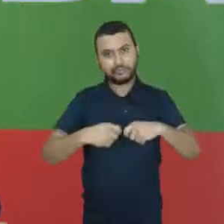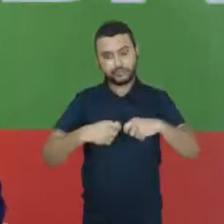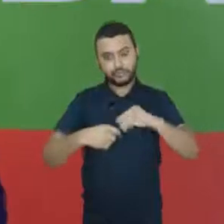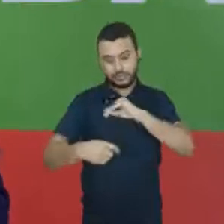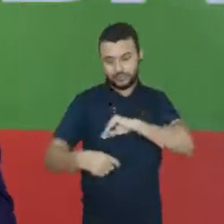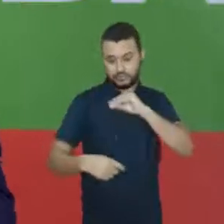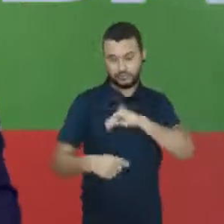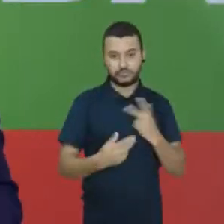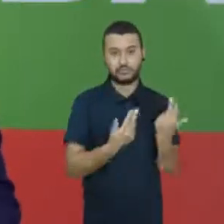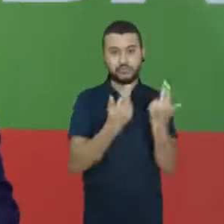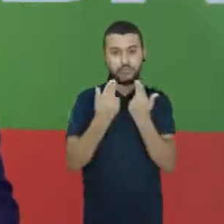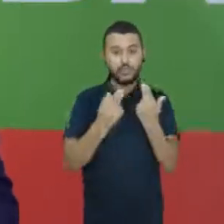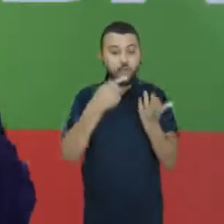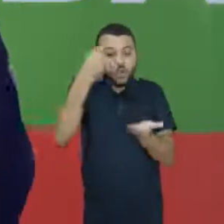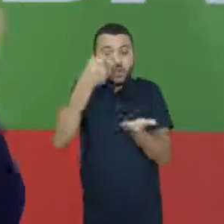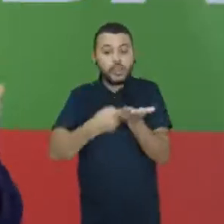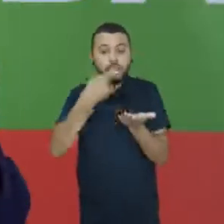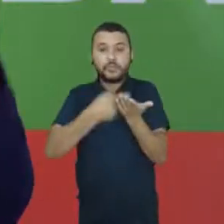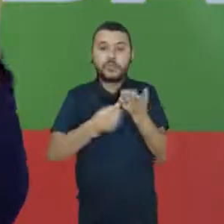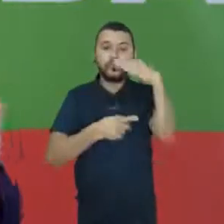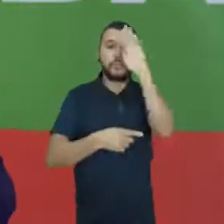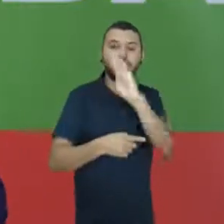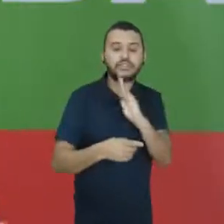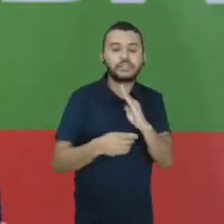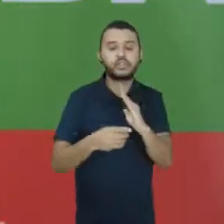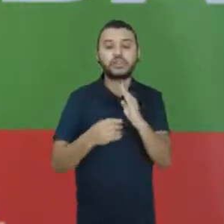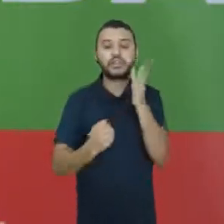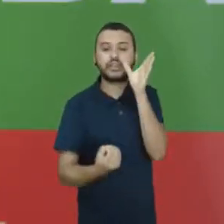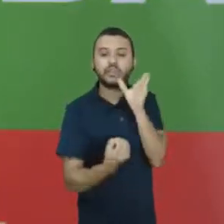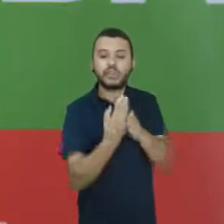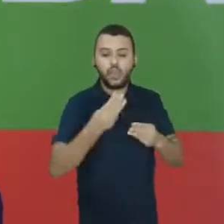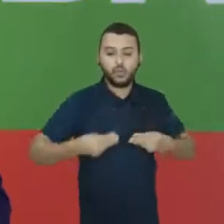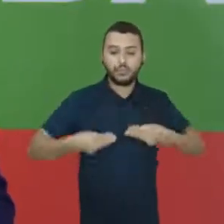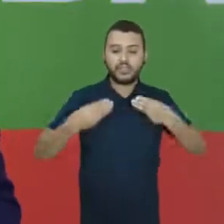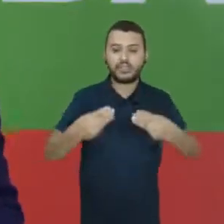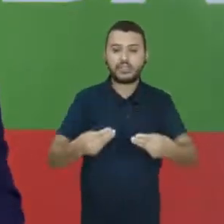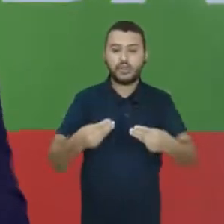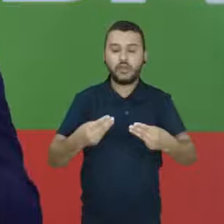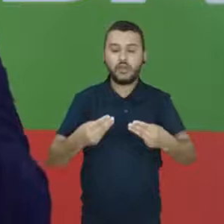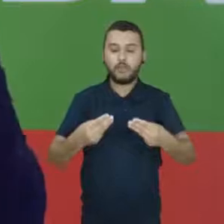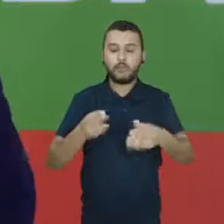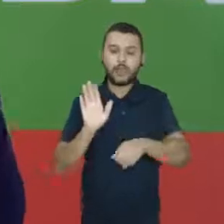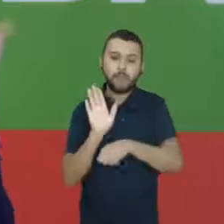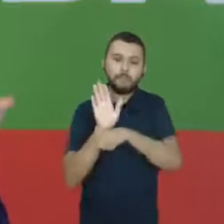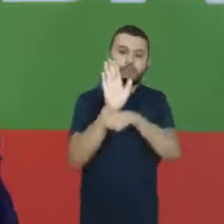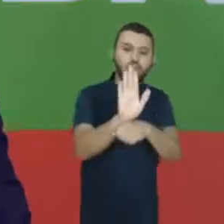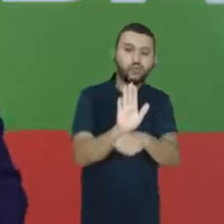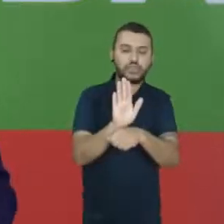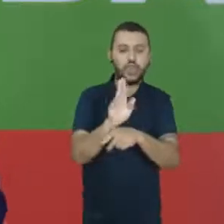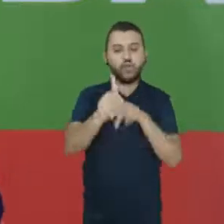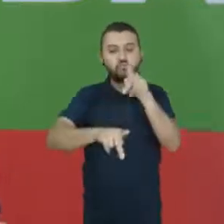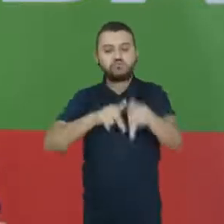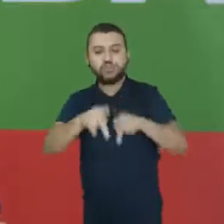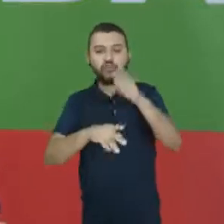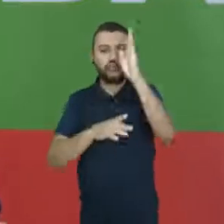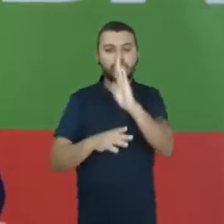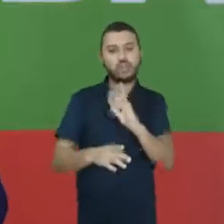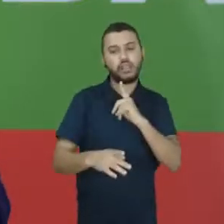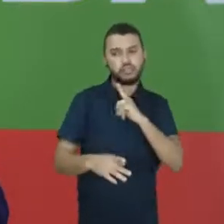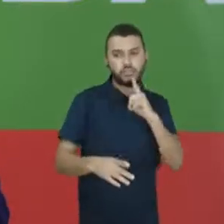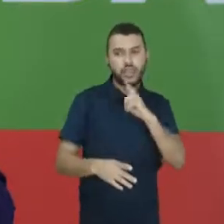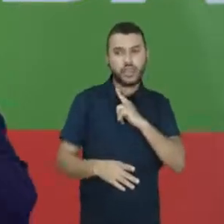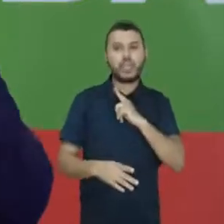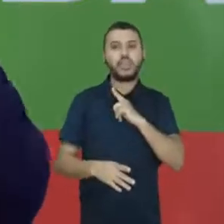Brasil, de fazer do seu ministério a cara e a alma do povo brasileiro, ao estabelecer que teremos, sim, um governo